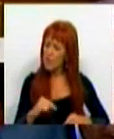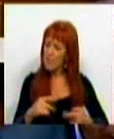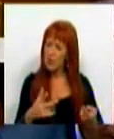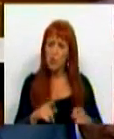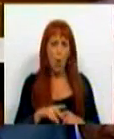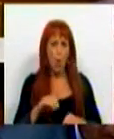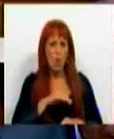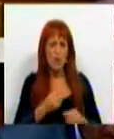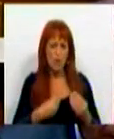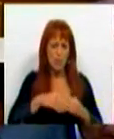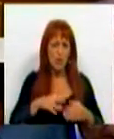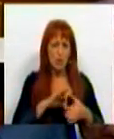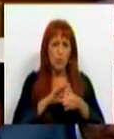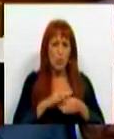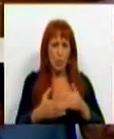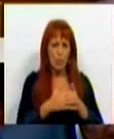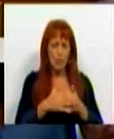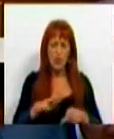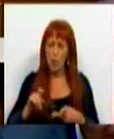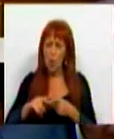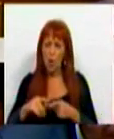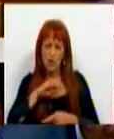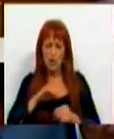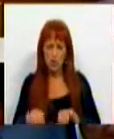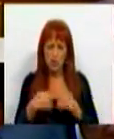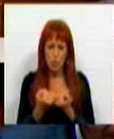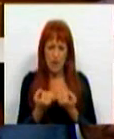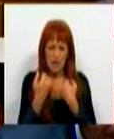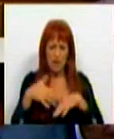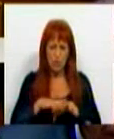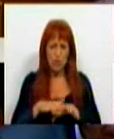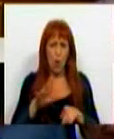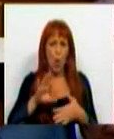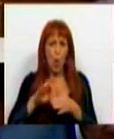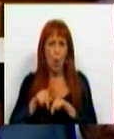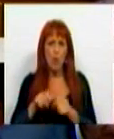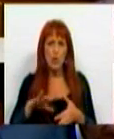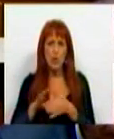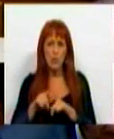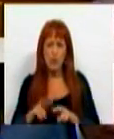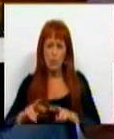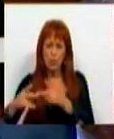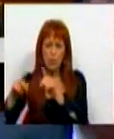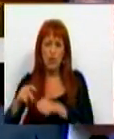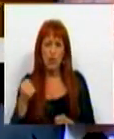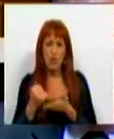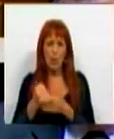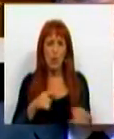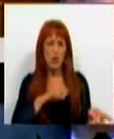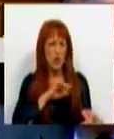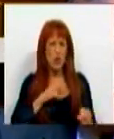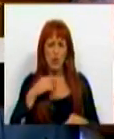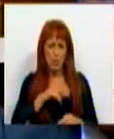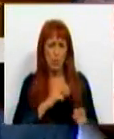seja pelo salário mínimo, seja pelo complemento solidário para idosos, seja pelo rendimento social de inserção, seja pelas atualizações nos abonos que os senhores iam